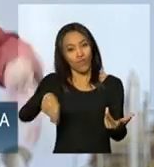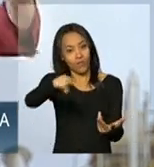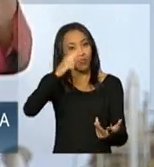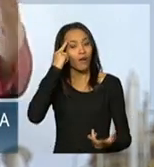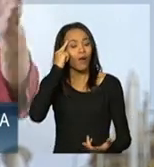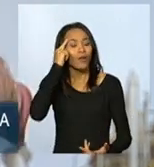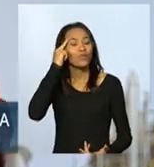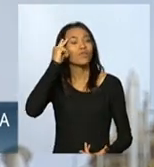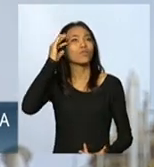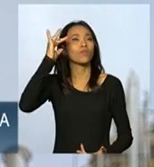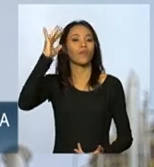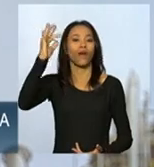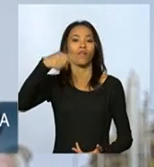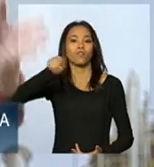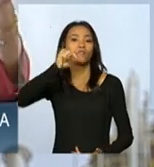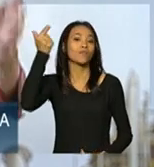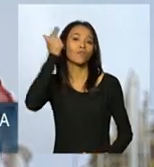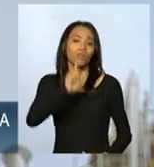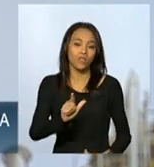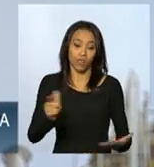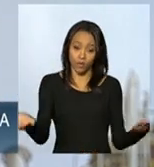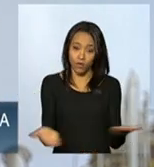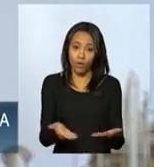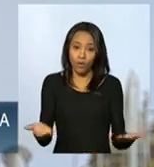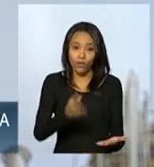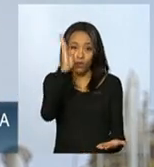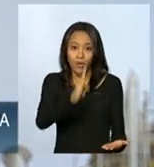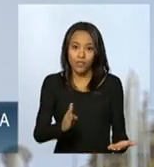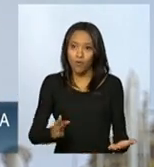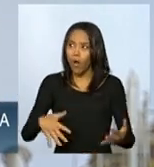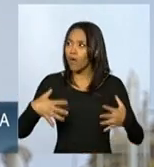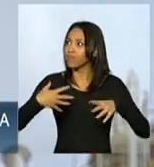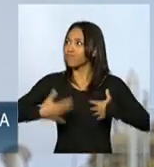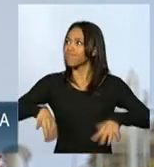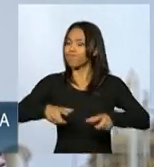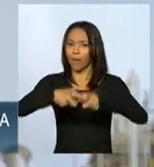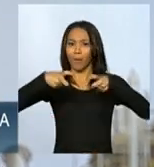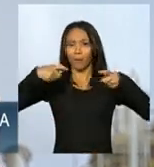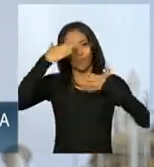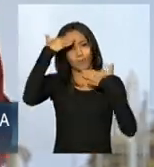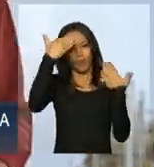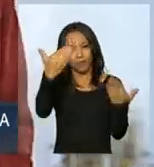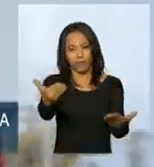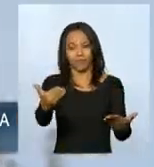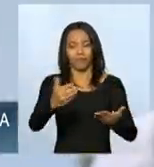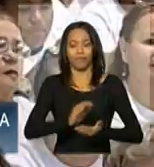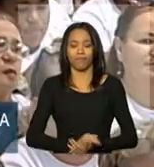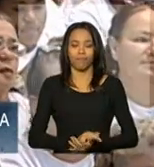sonharam, que vocês conquistaram, e hoje o Brasil ficou maior por isso. Muito obrigada.